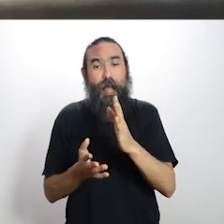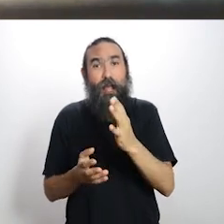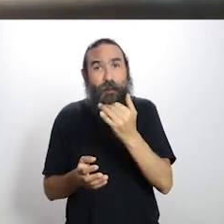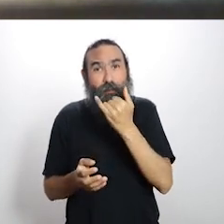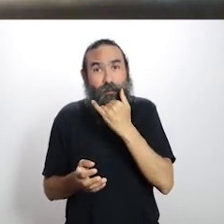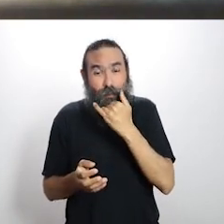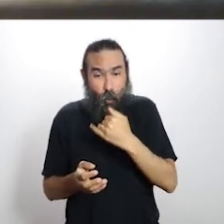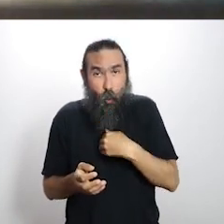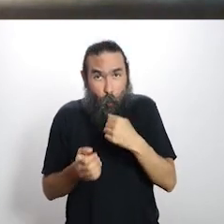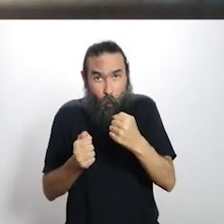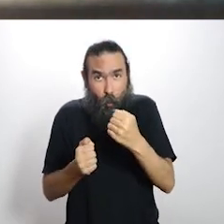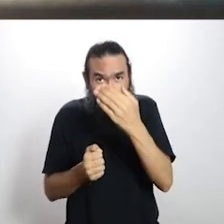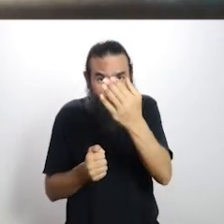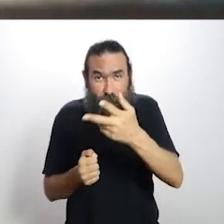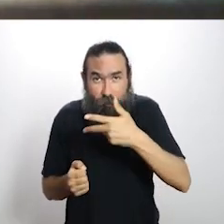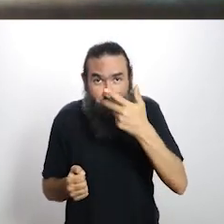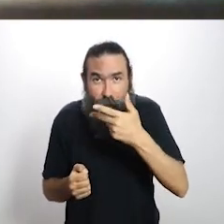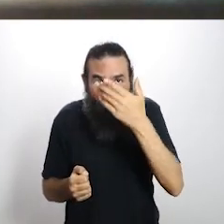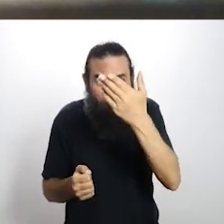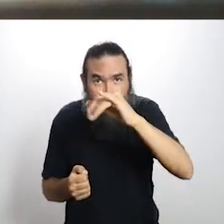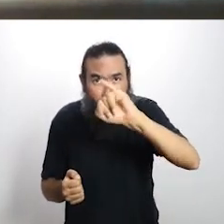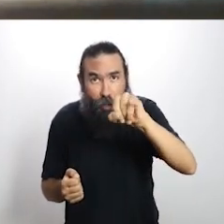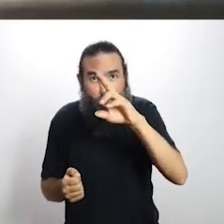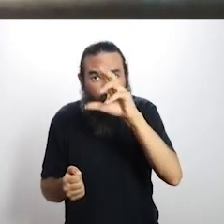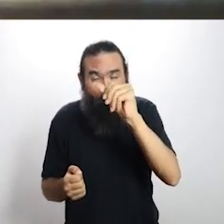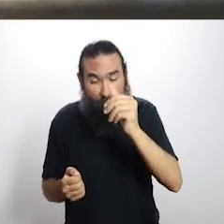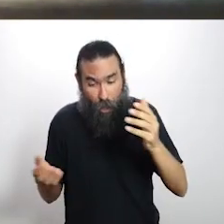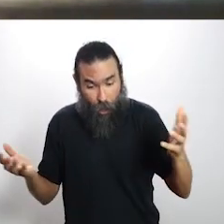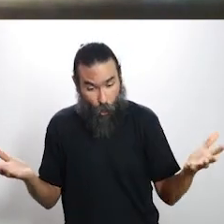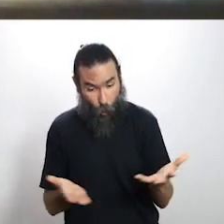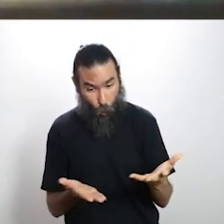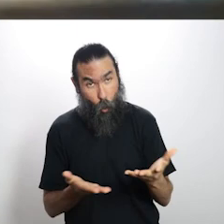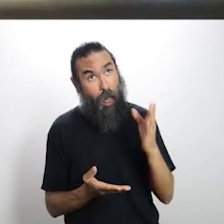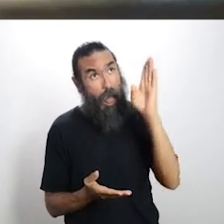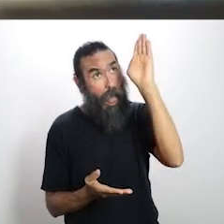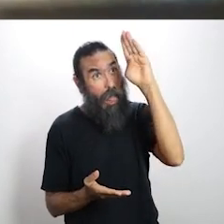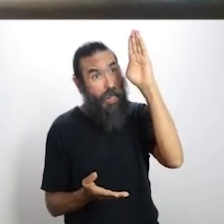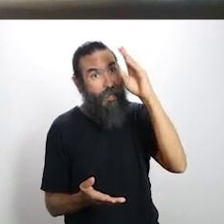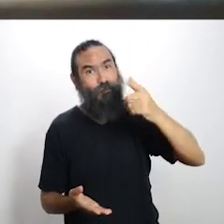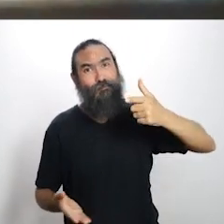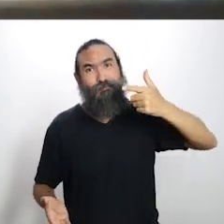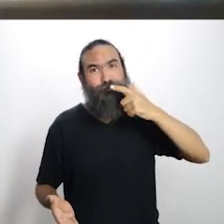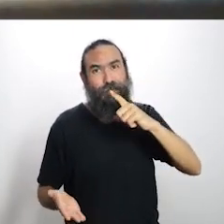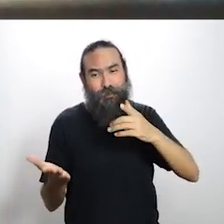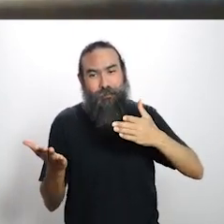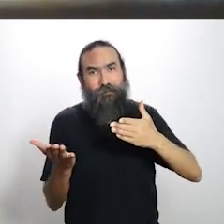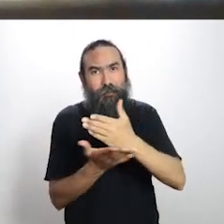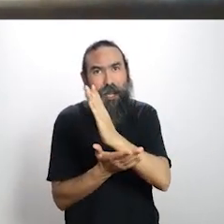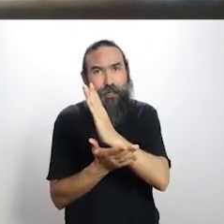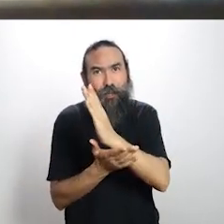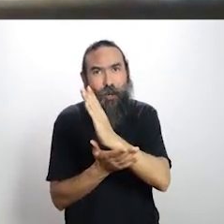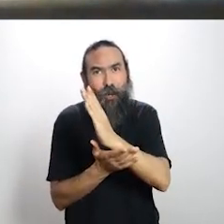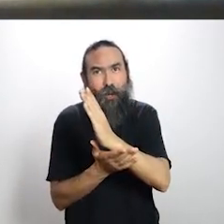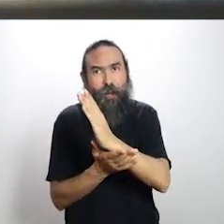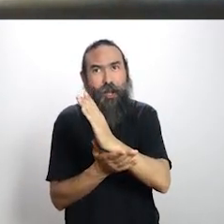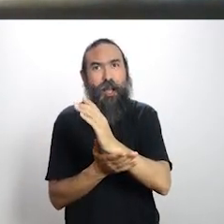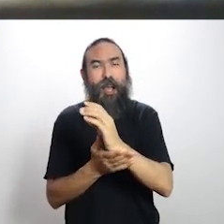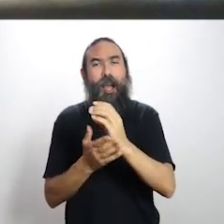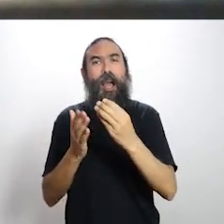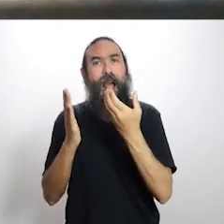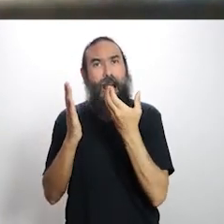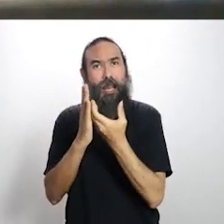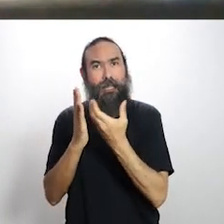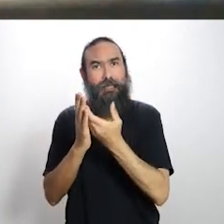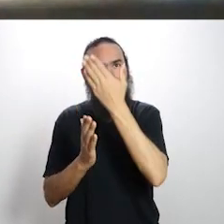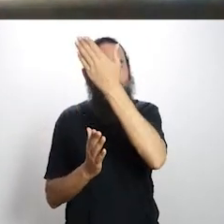mantido a redação original do governo para não ter mais atraso na regulamentação não mudou nada tá isso aconteceu agora há pouco